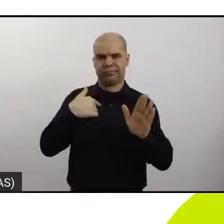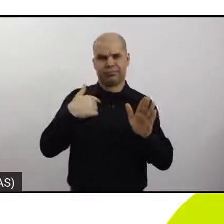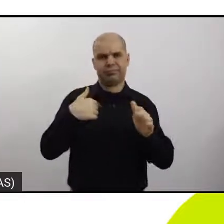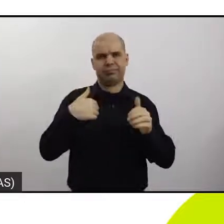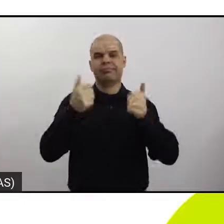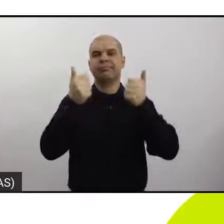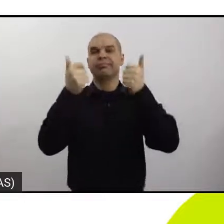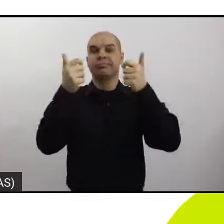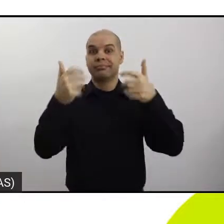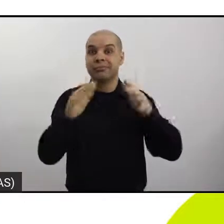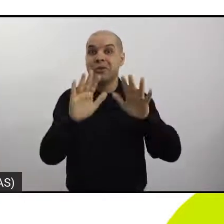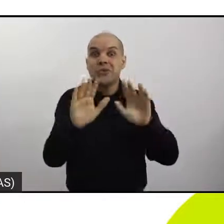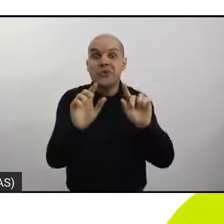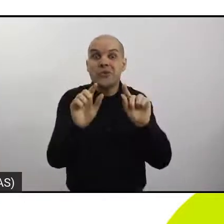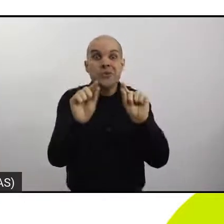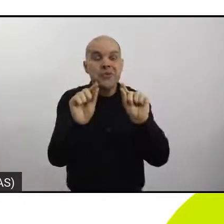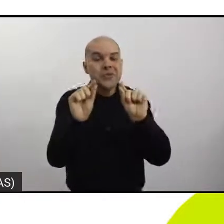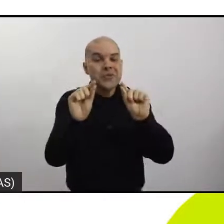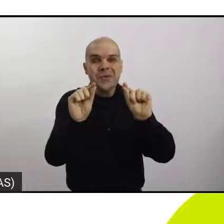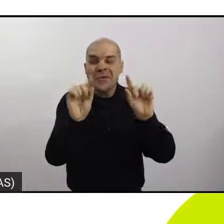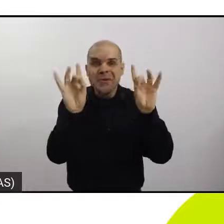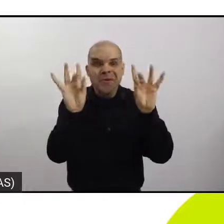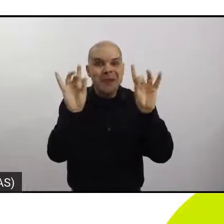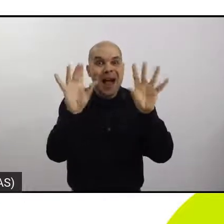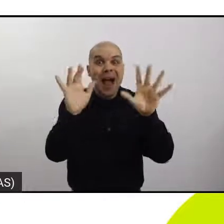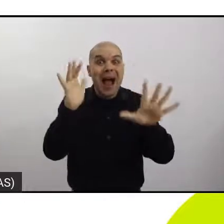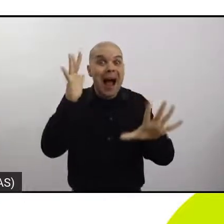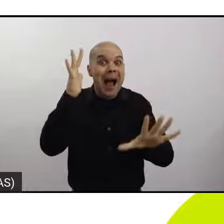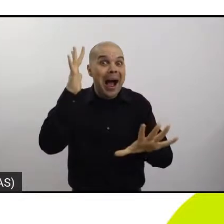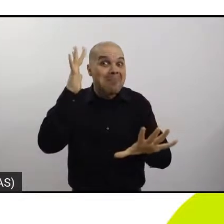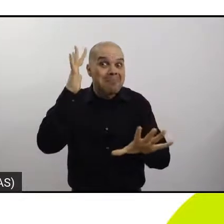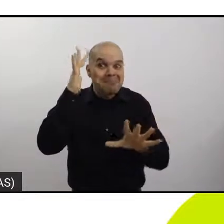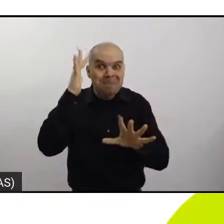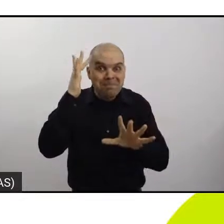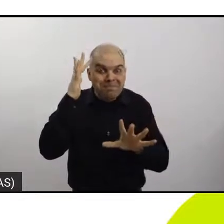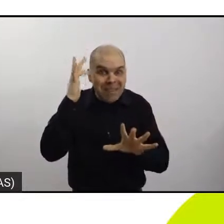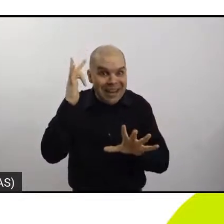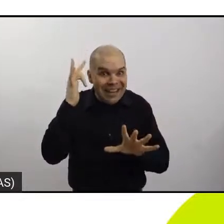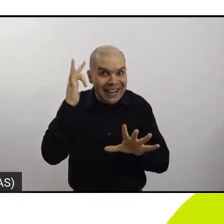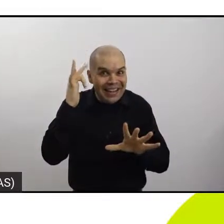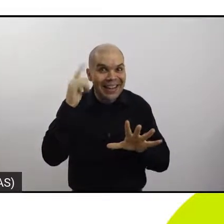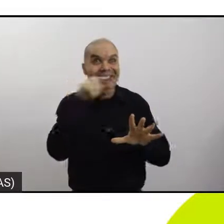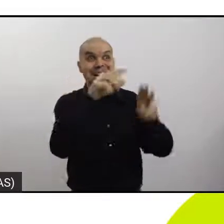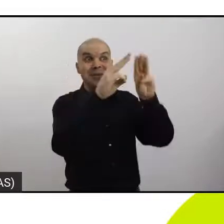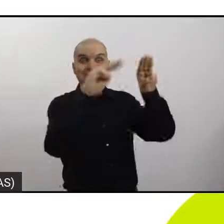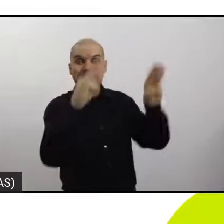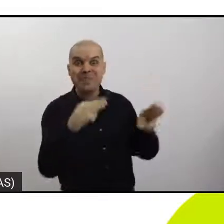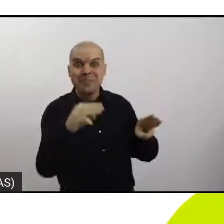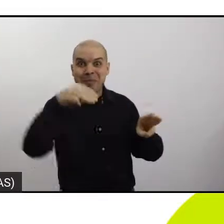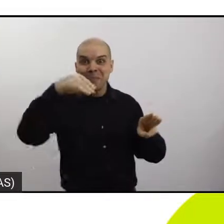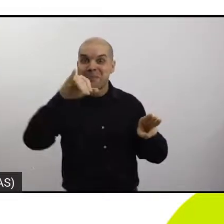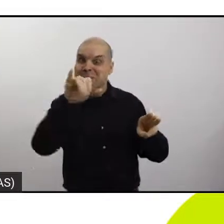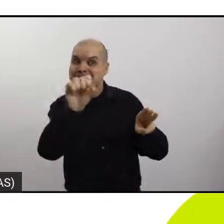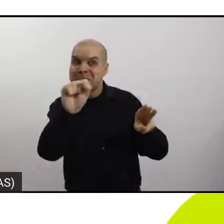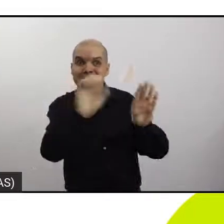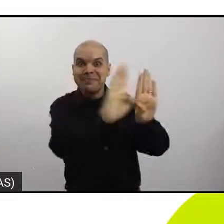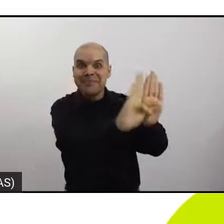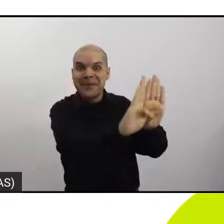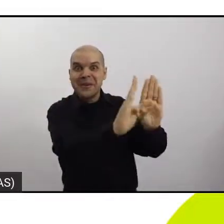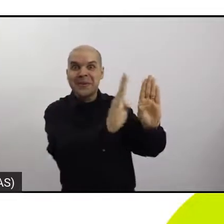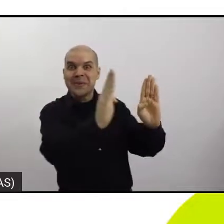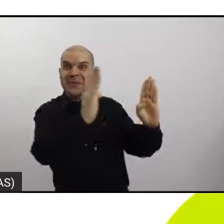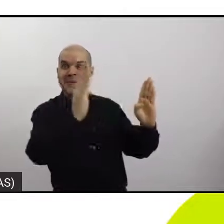que amanhã o MIS reabre as portas para o público. Por enquanto, vai ser